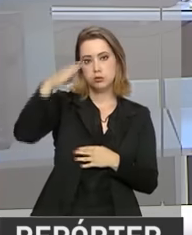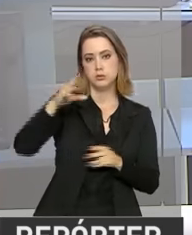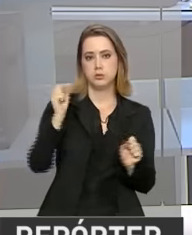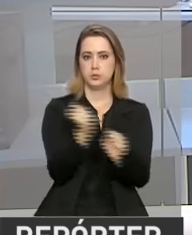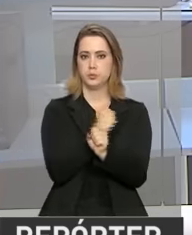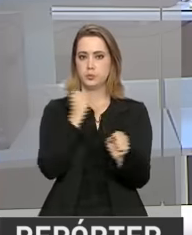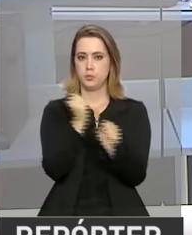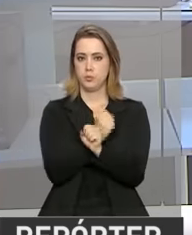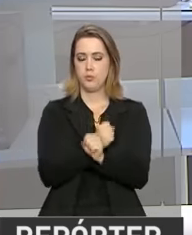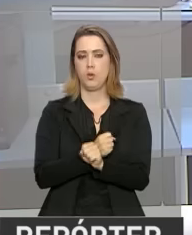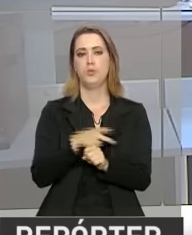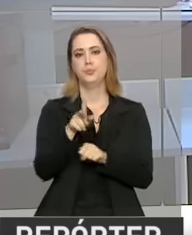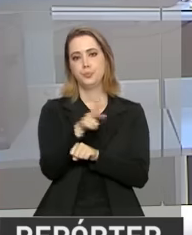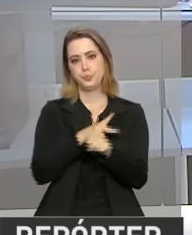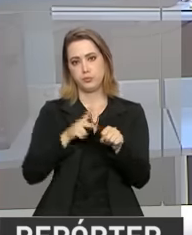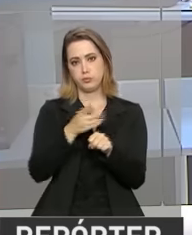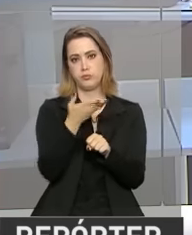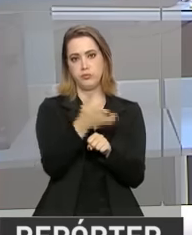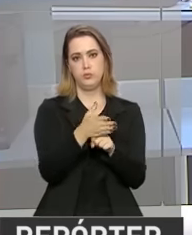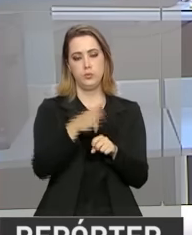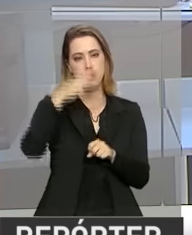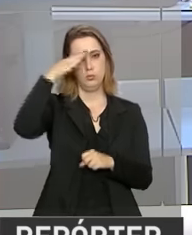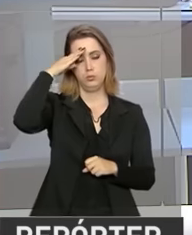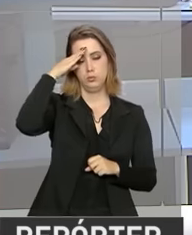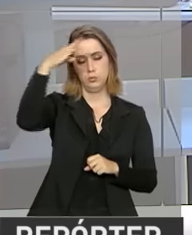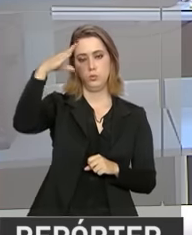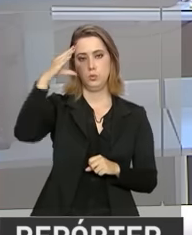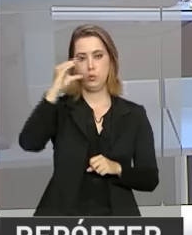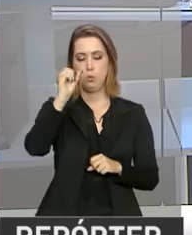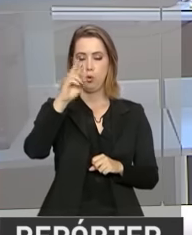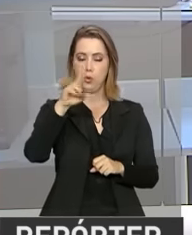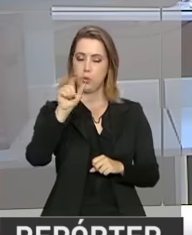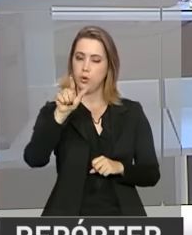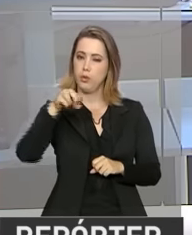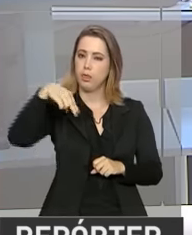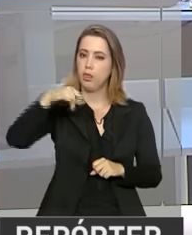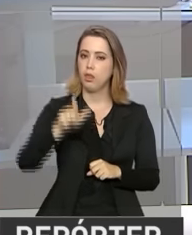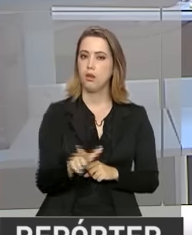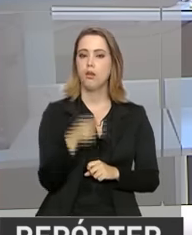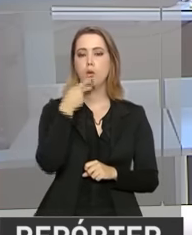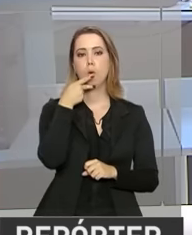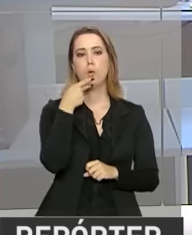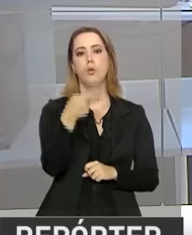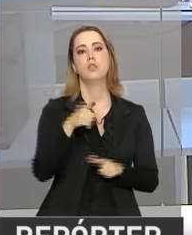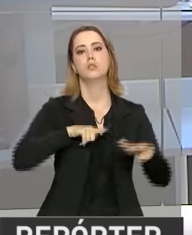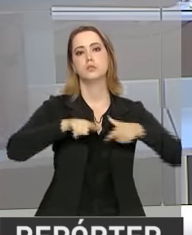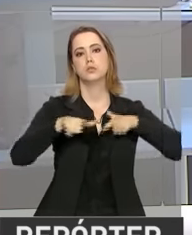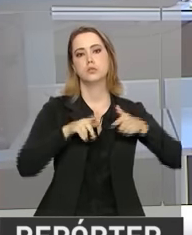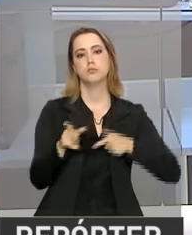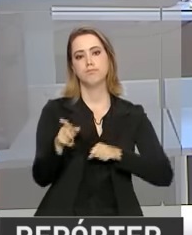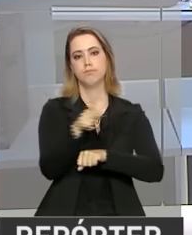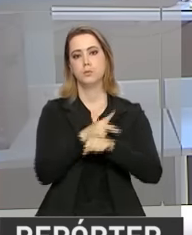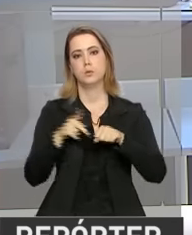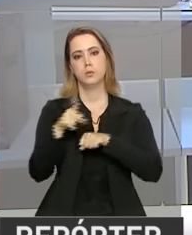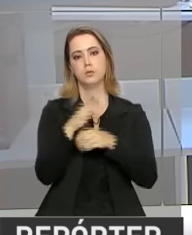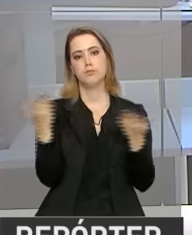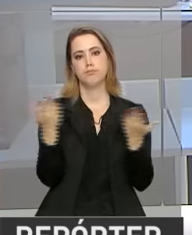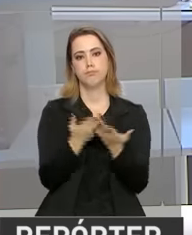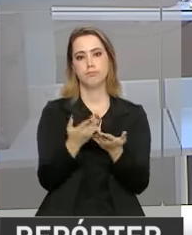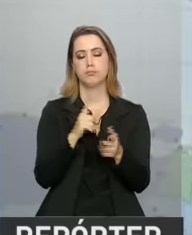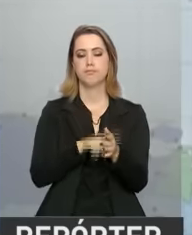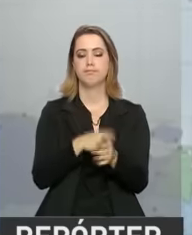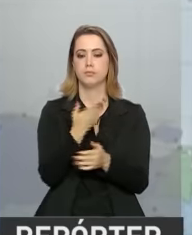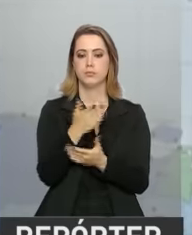O coronel Ulisses Gomes, que integra a Força de Paz da ONU, comandada pelo Exército Brasileiro, fala sobre o trabalho no país caribenho neste